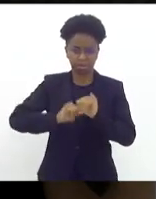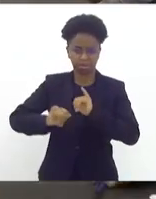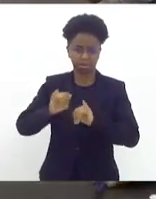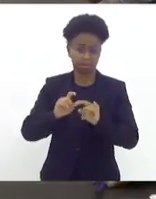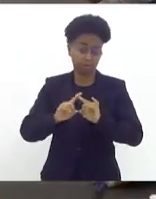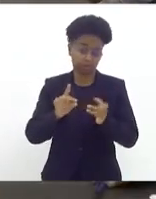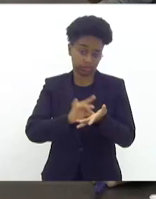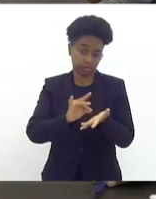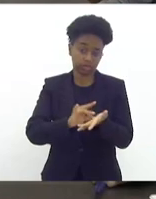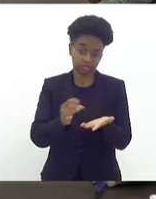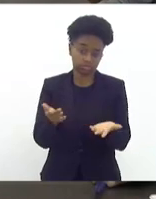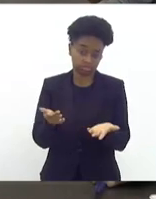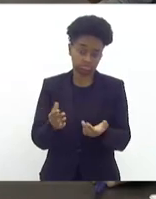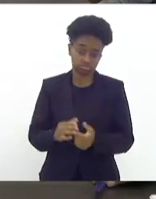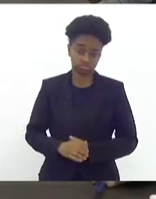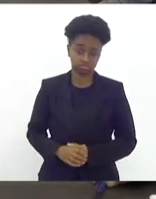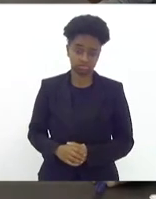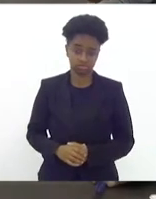é verdade. Né?